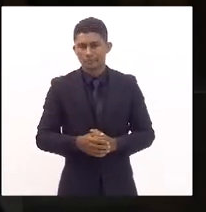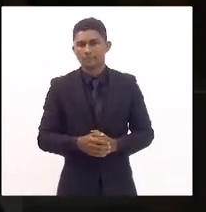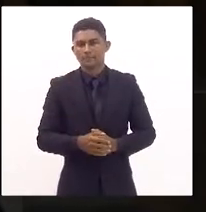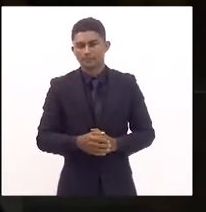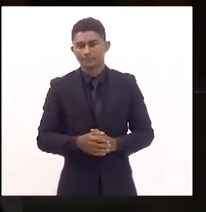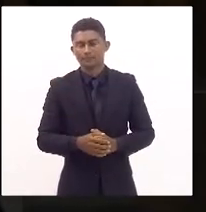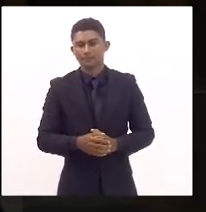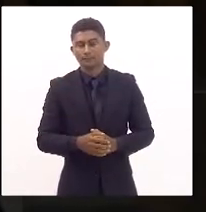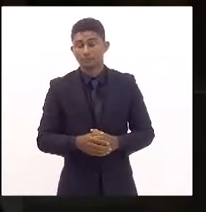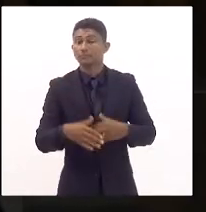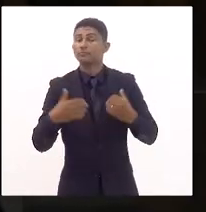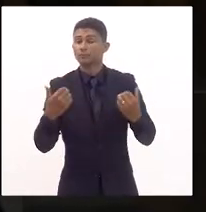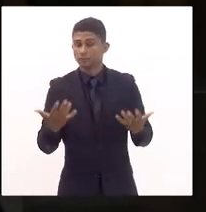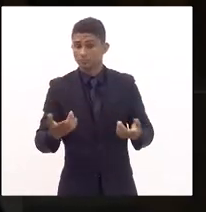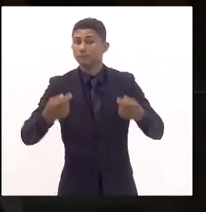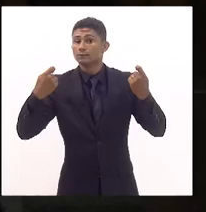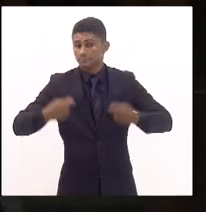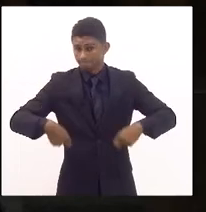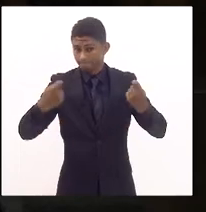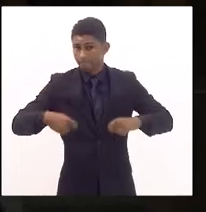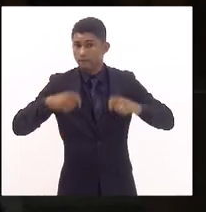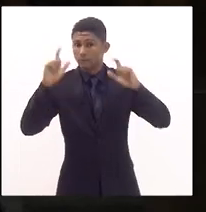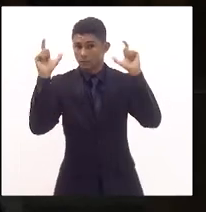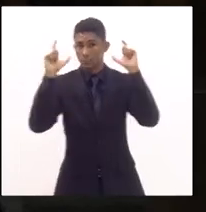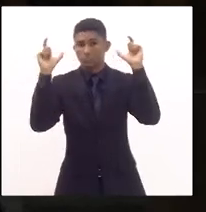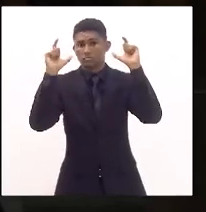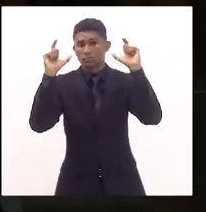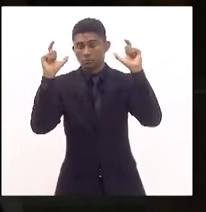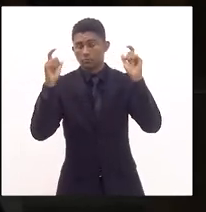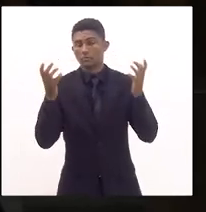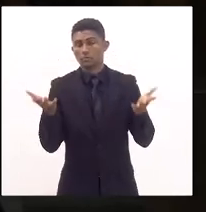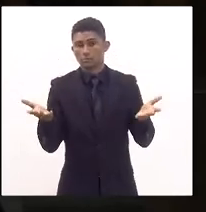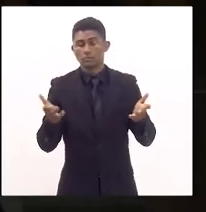Então, tem que estar atento muito a isso.